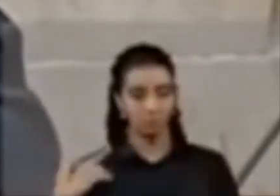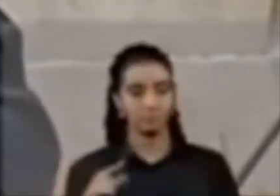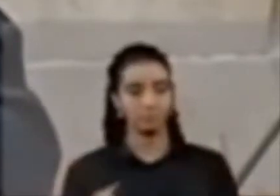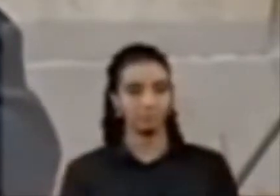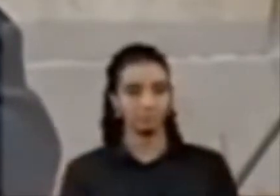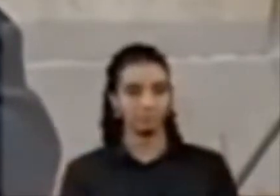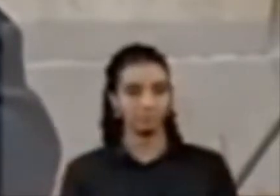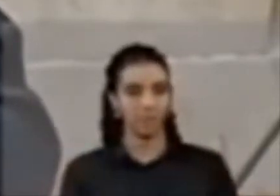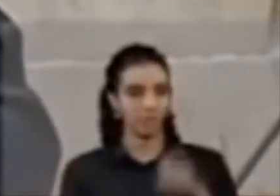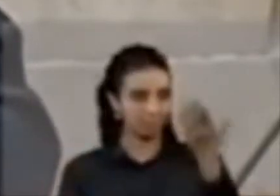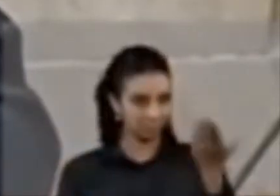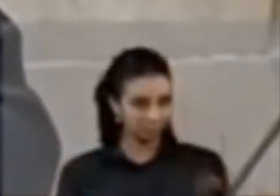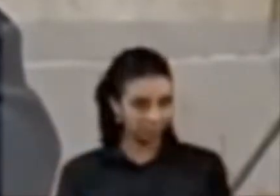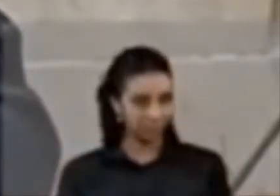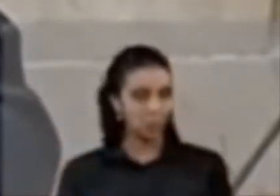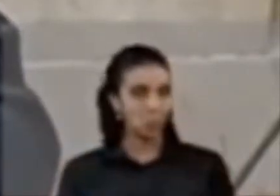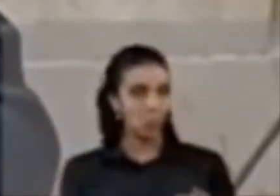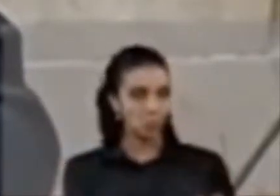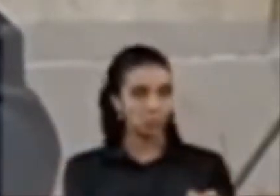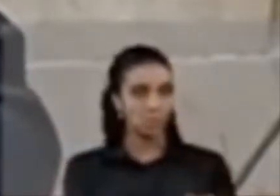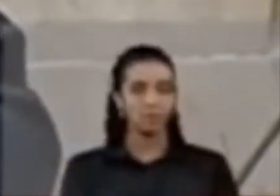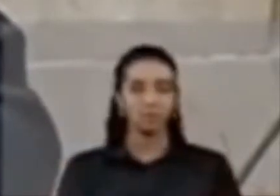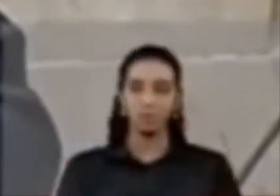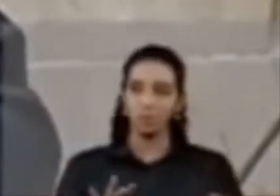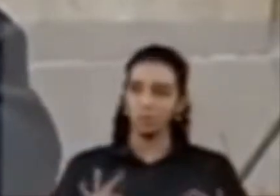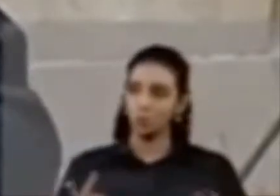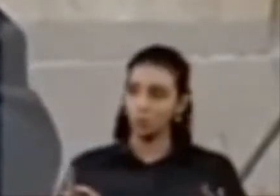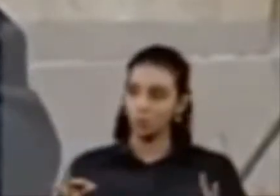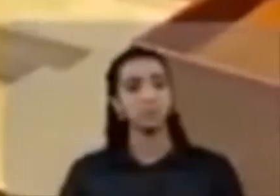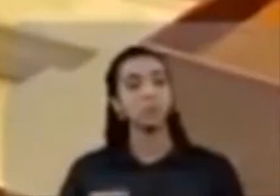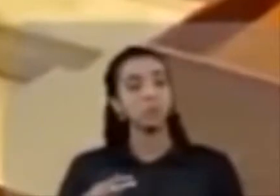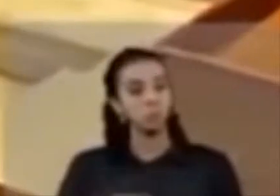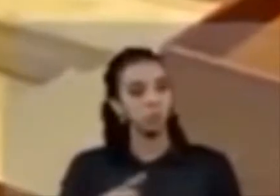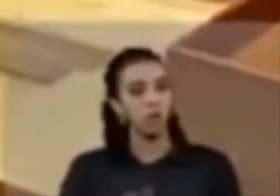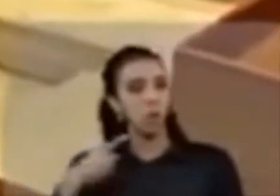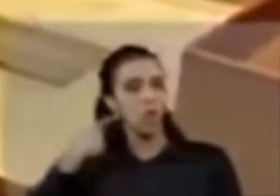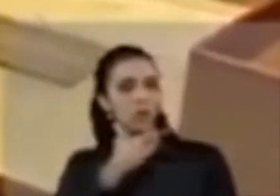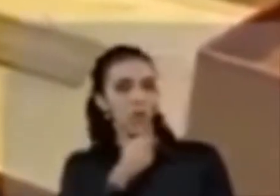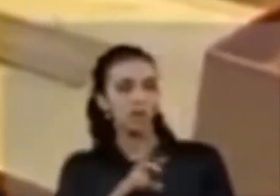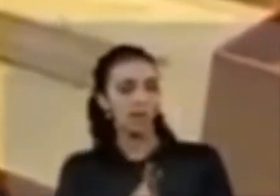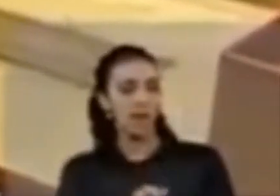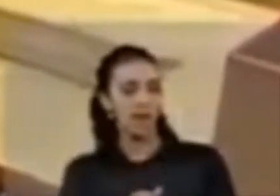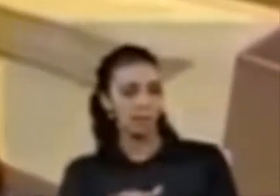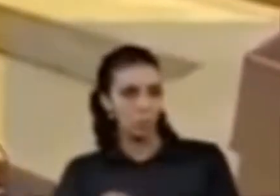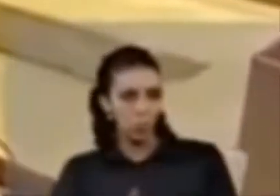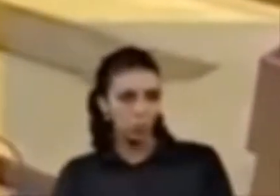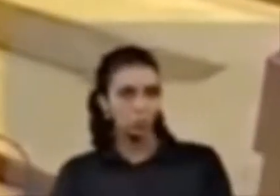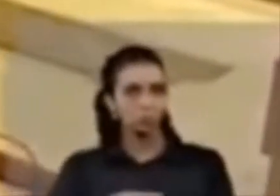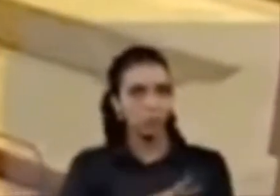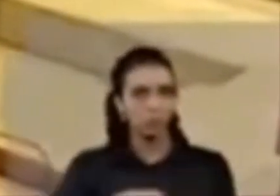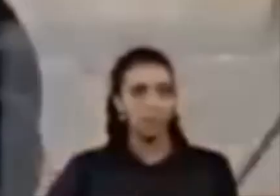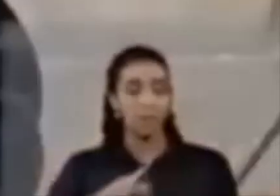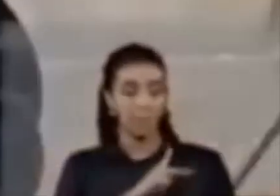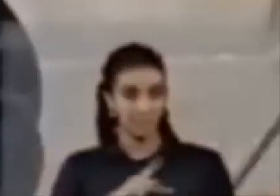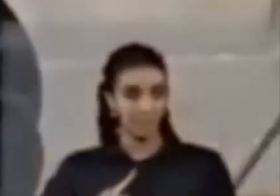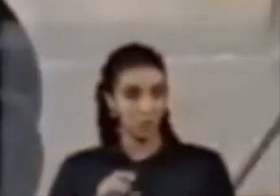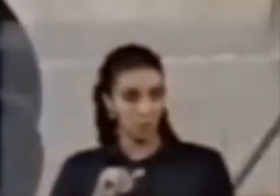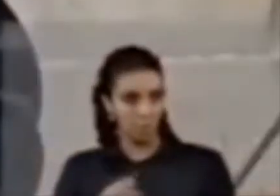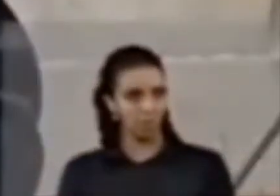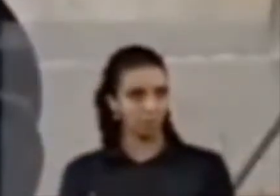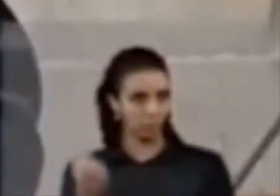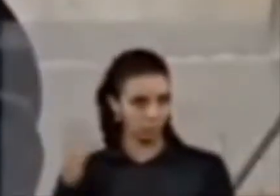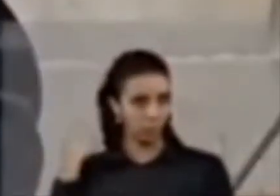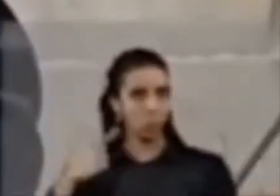Ordem enfatizou as ações da entidade para que os preceitos constitucionais sejam preservados e garantidos. E afirmou